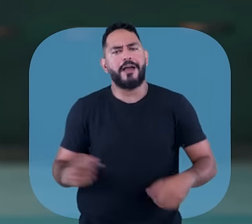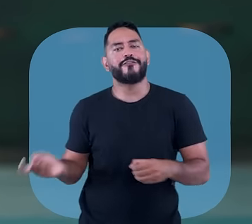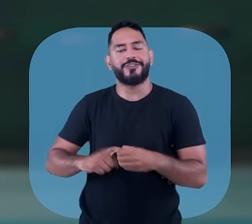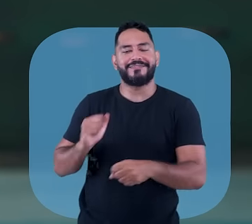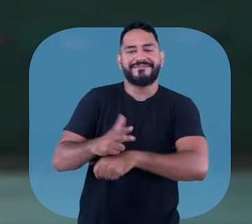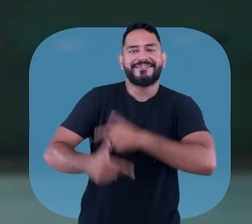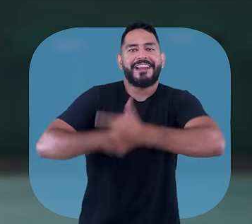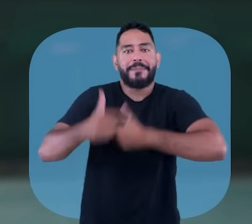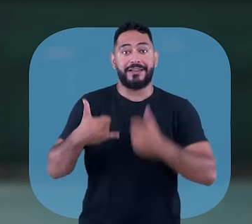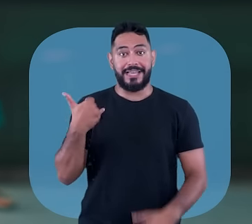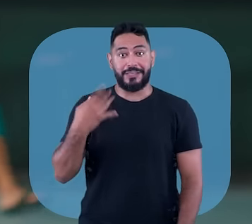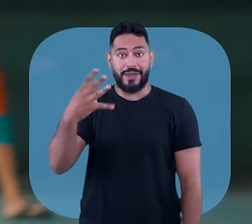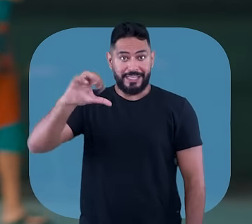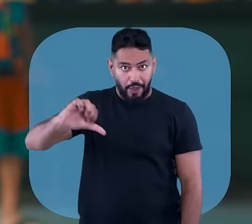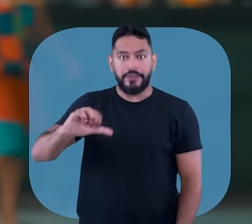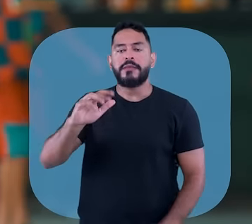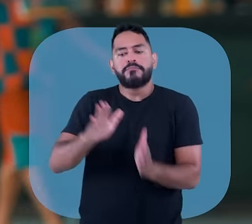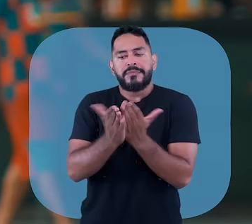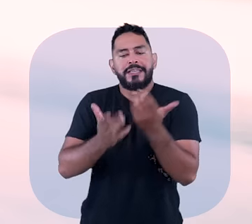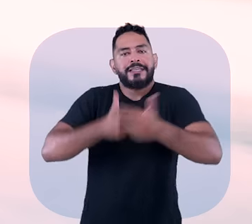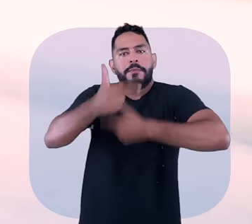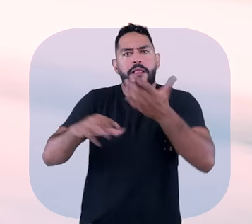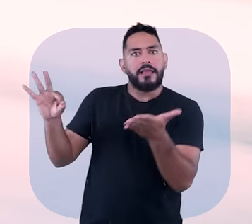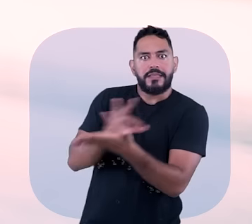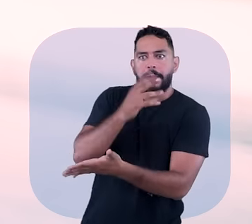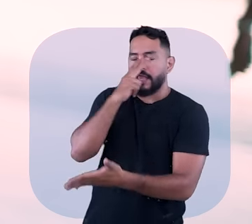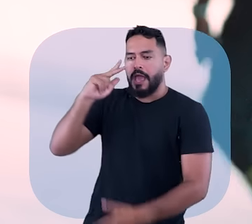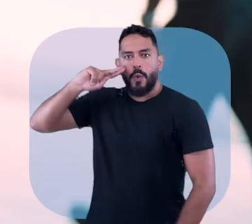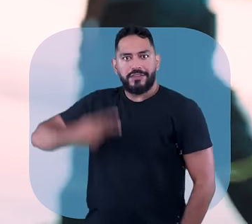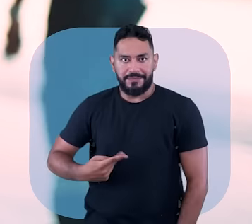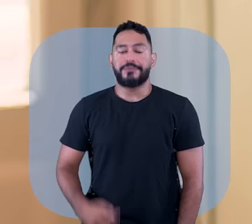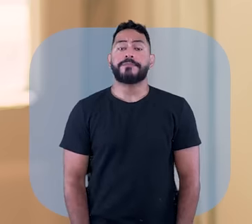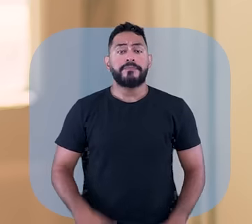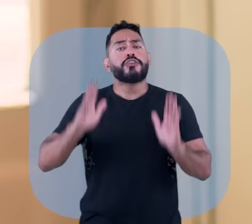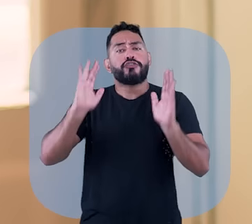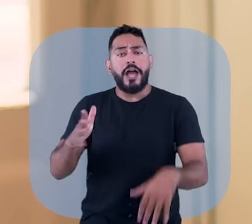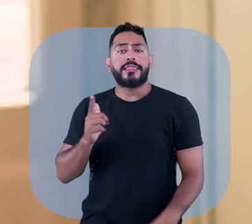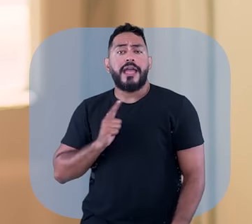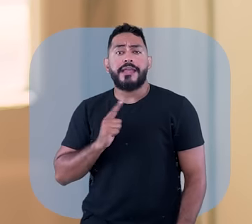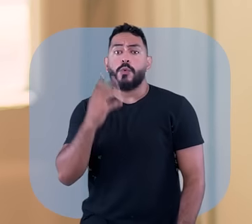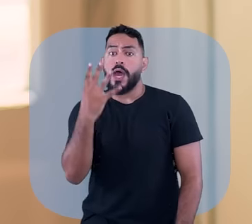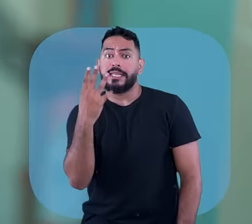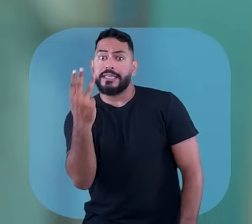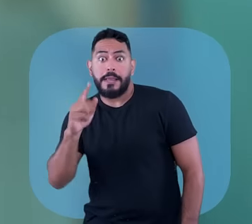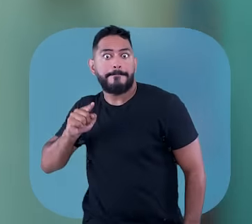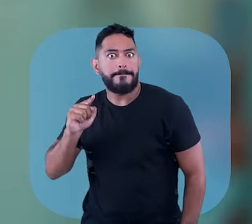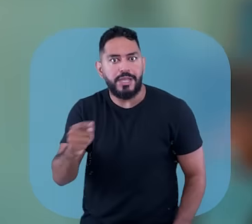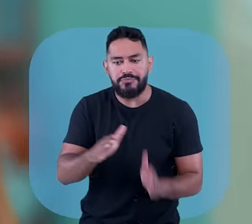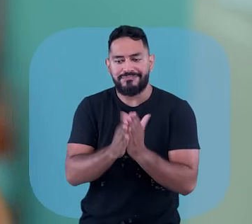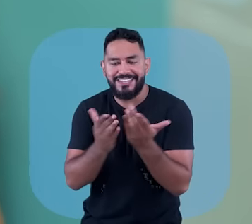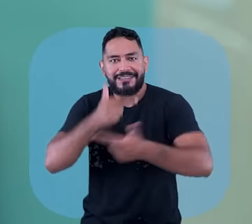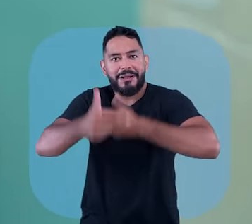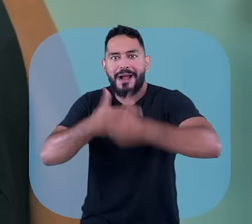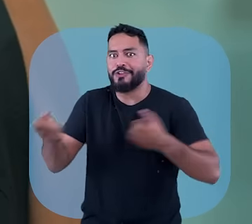e eu voltei pro mercado de emprego mesmo aos 49 anos. A carteira assinada é um reconhecimento, né? E a gente já tem um saldo acumulado de 43